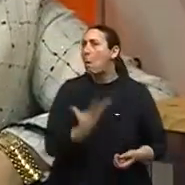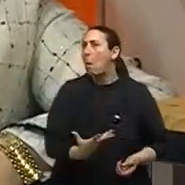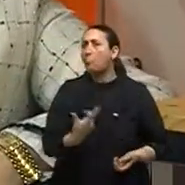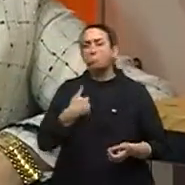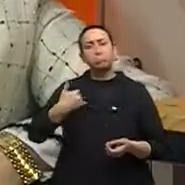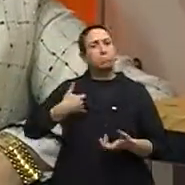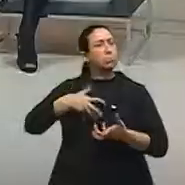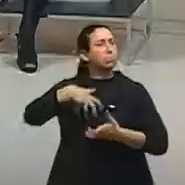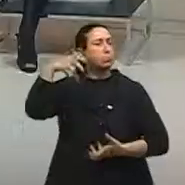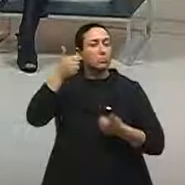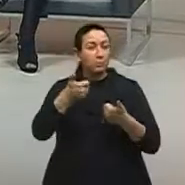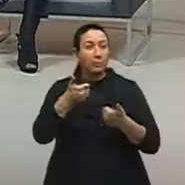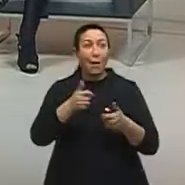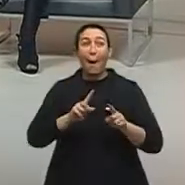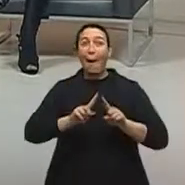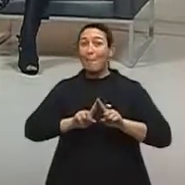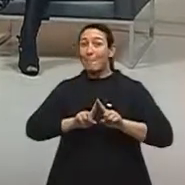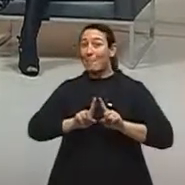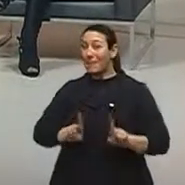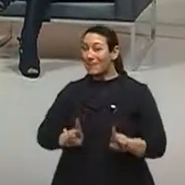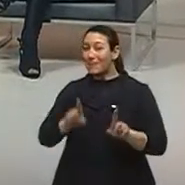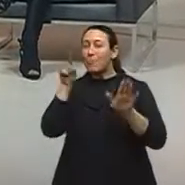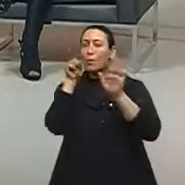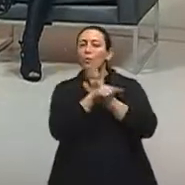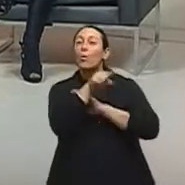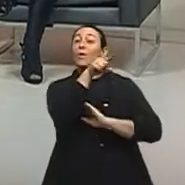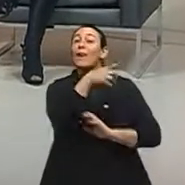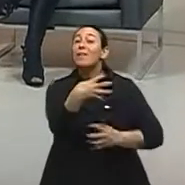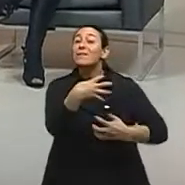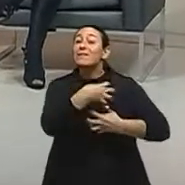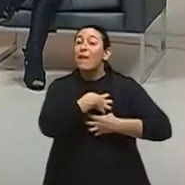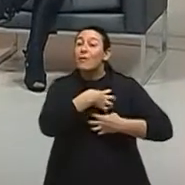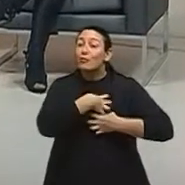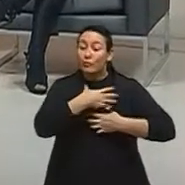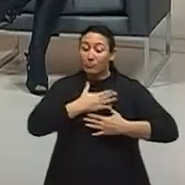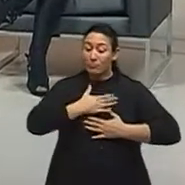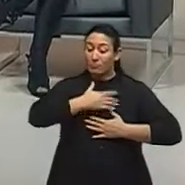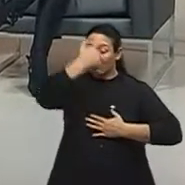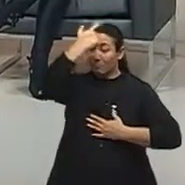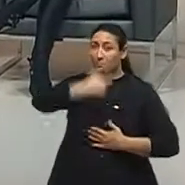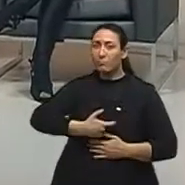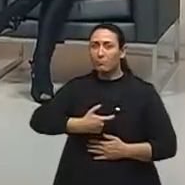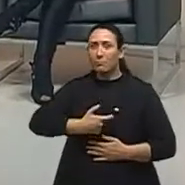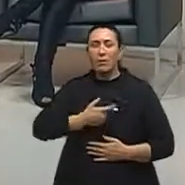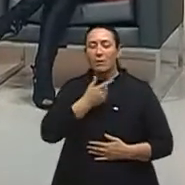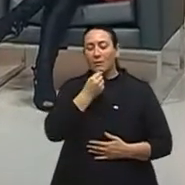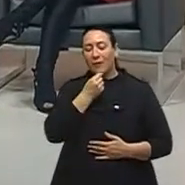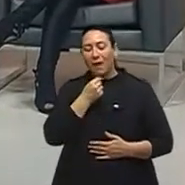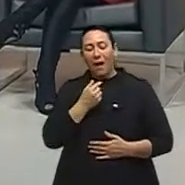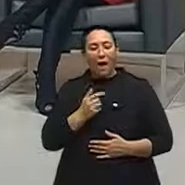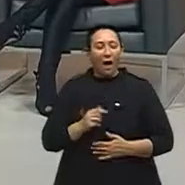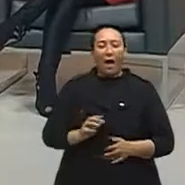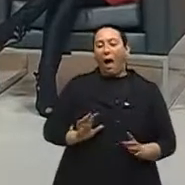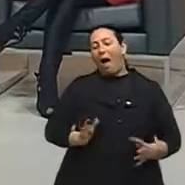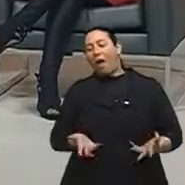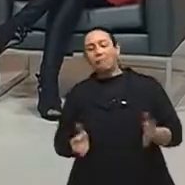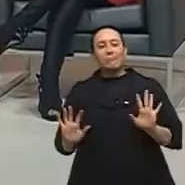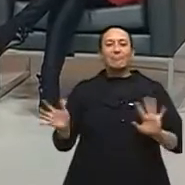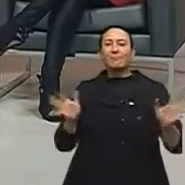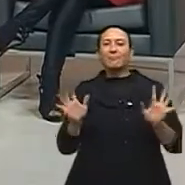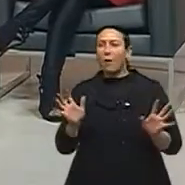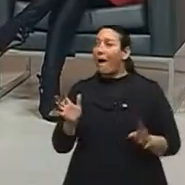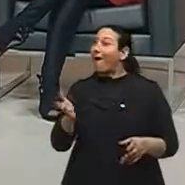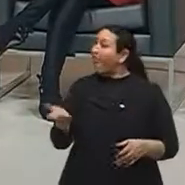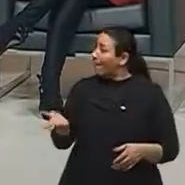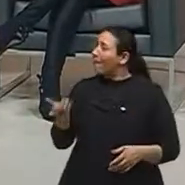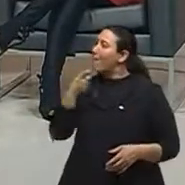mas quando ele tem que falar sobre o que ele sente em relação ao próprio envelhecimento o homem não quer pensar ah ou seja do outro ele